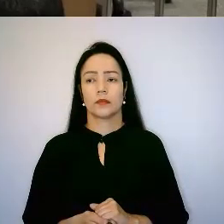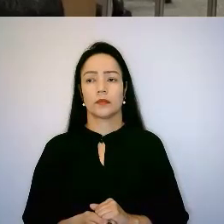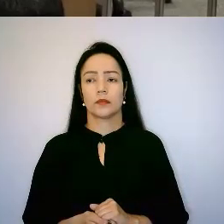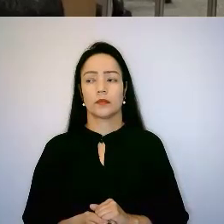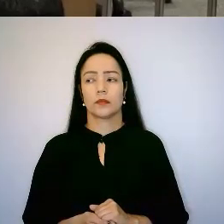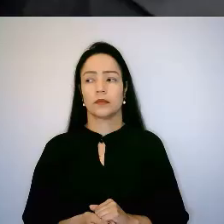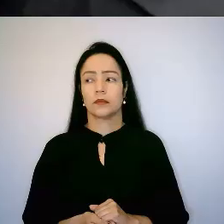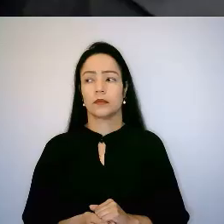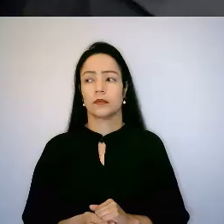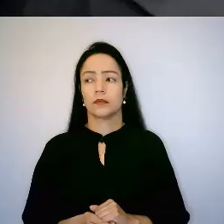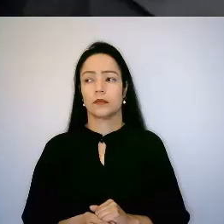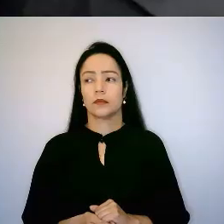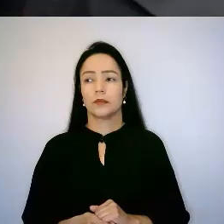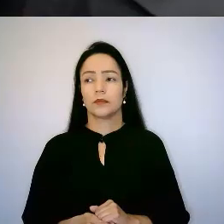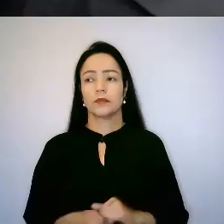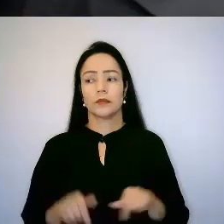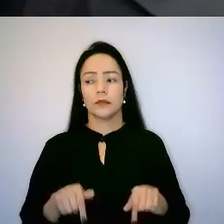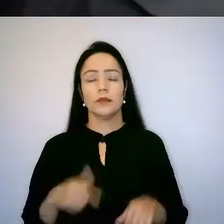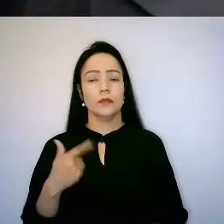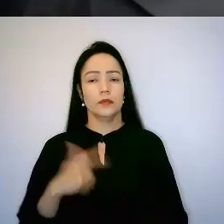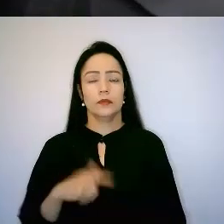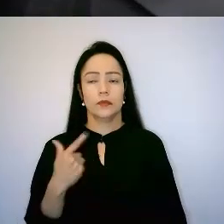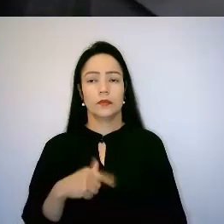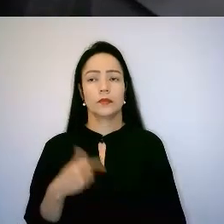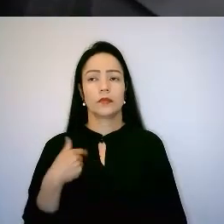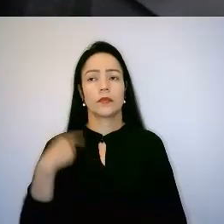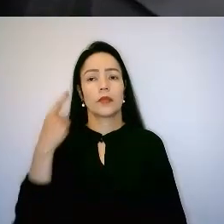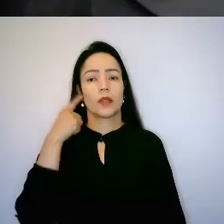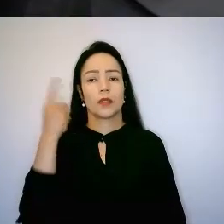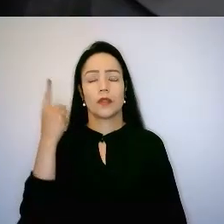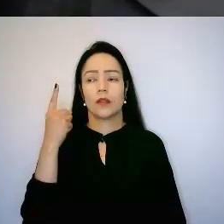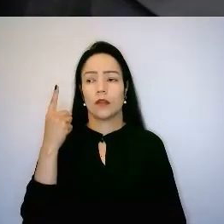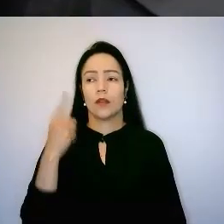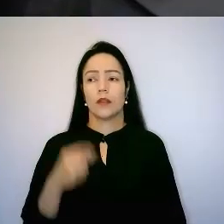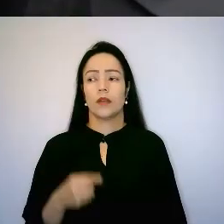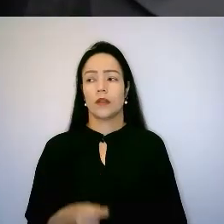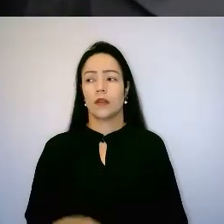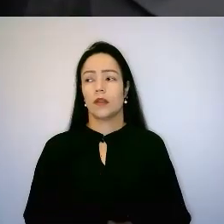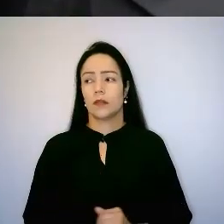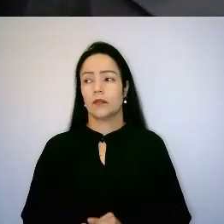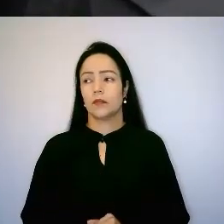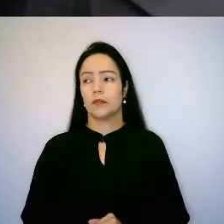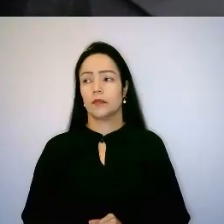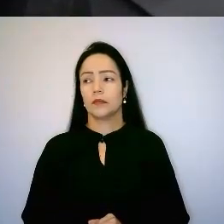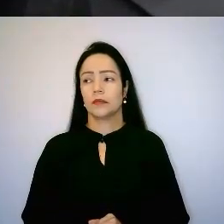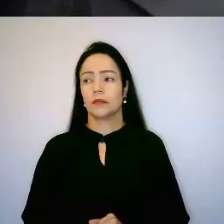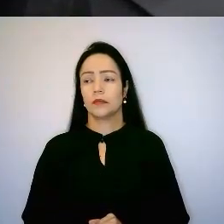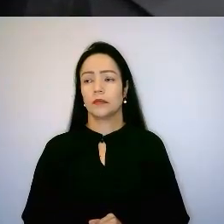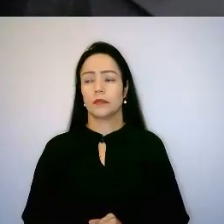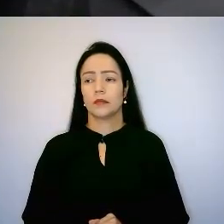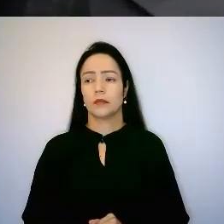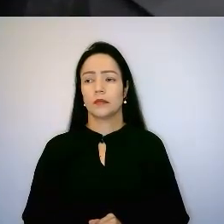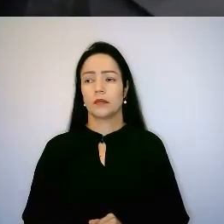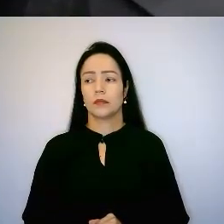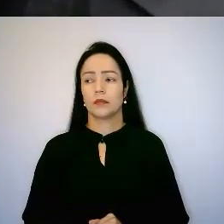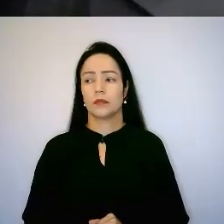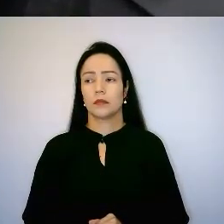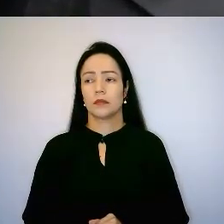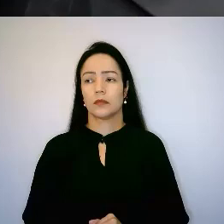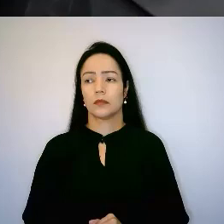que nós não temos que me recorda é o primeiro que tem um acento aqui há uma